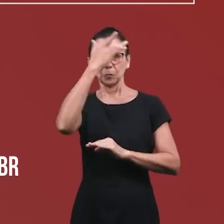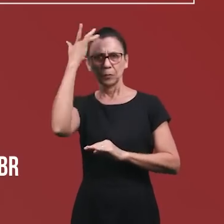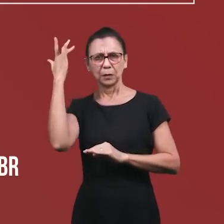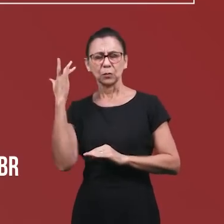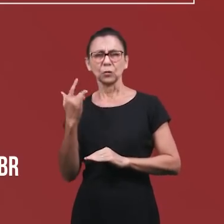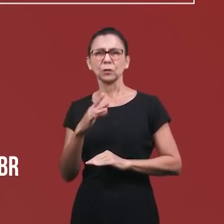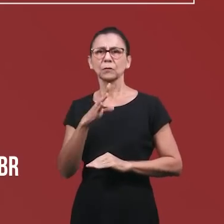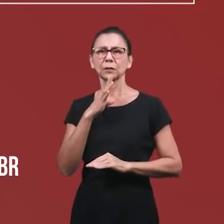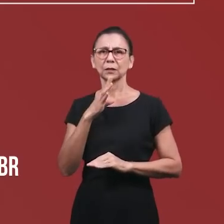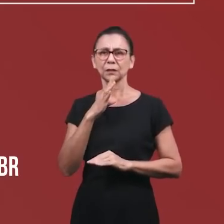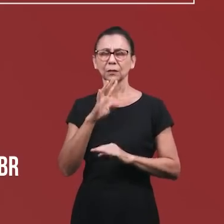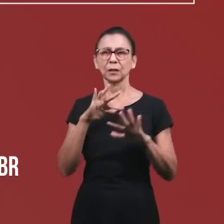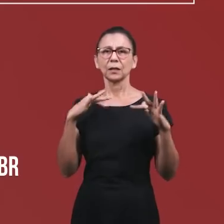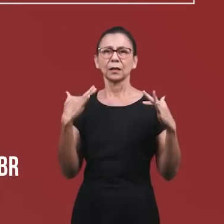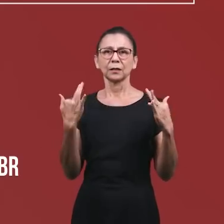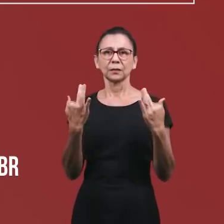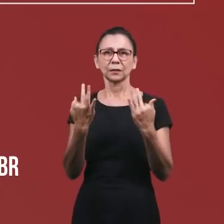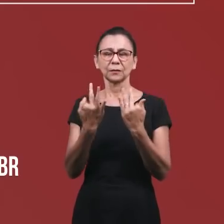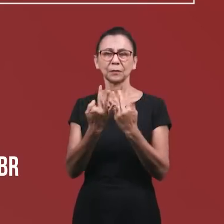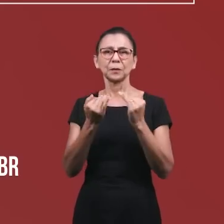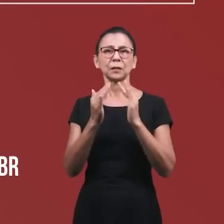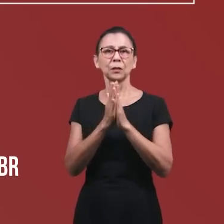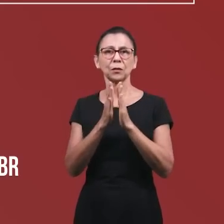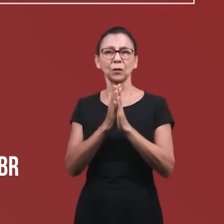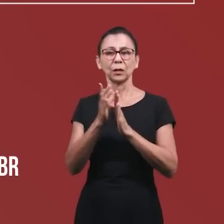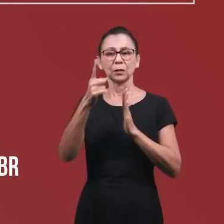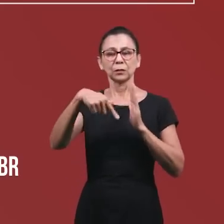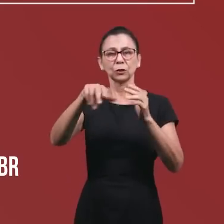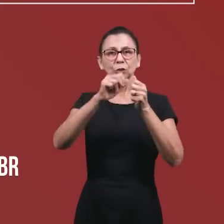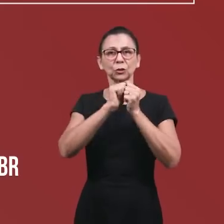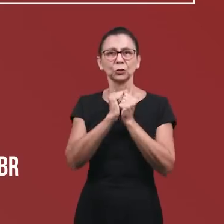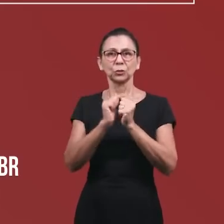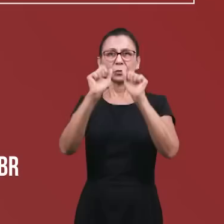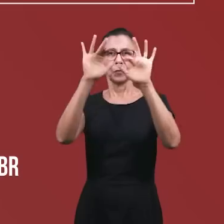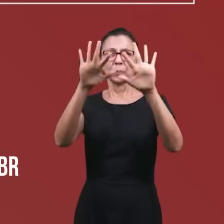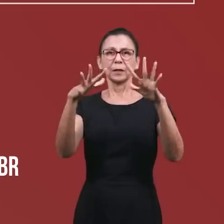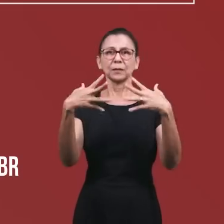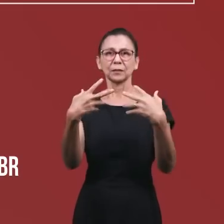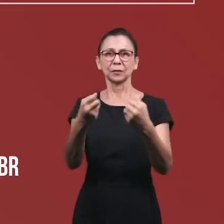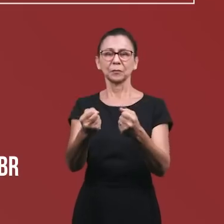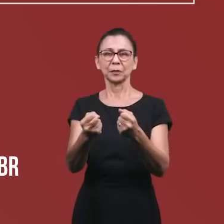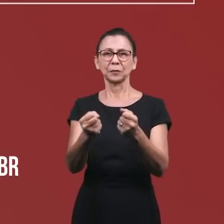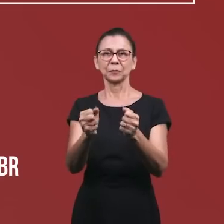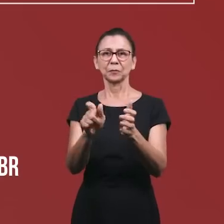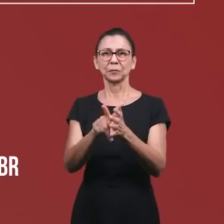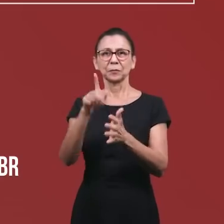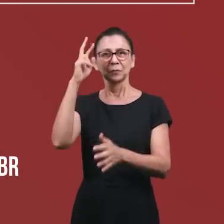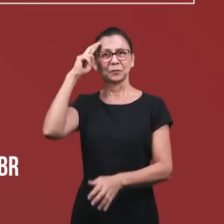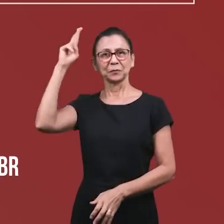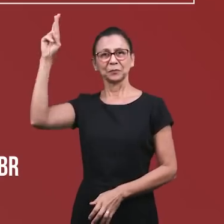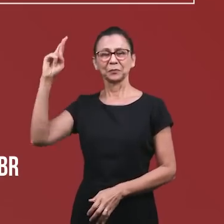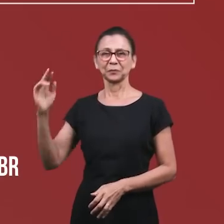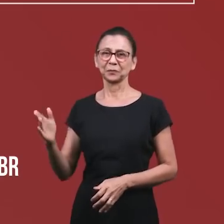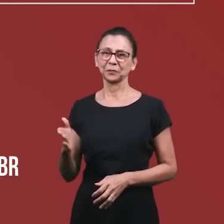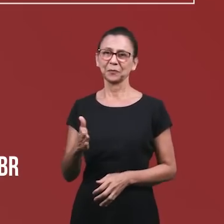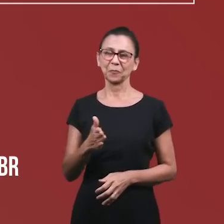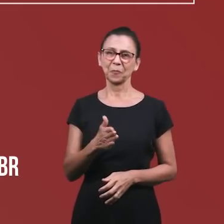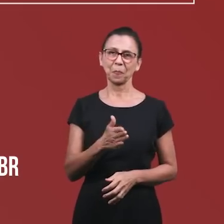vizinhos, parentes, pessoas por quem você está orando. E juntos receberemos uma grande bênção do